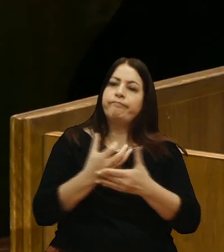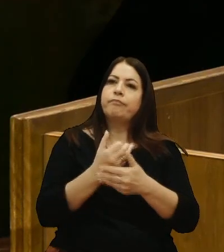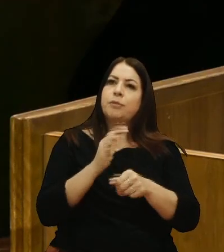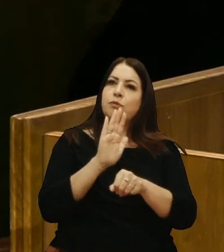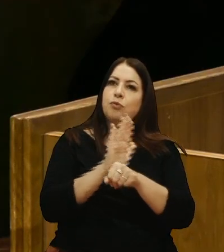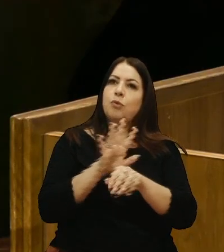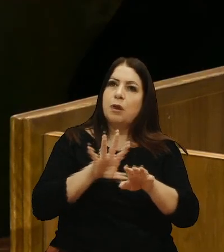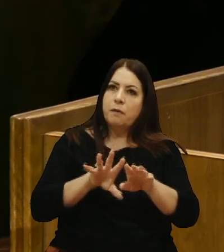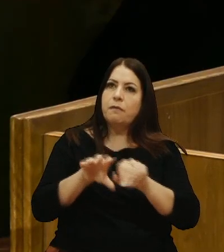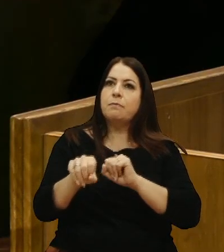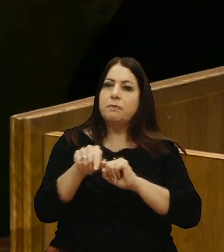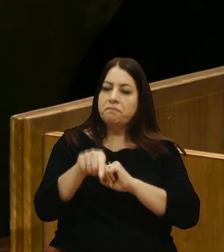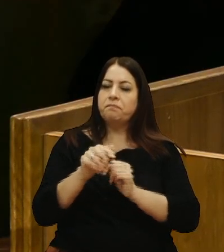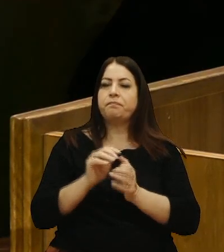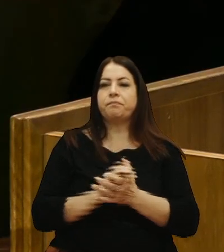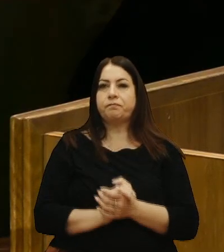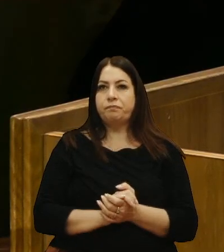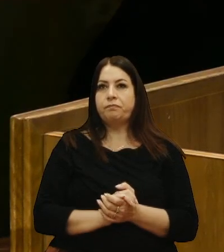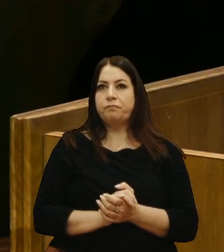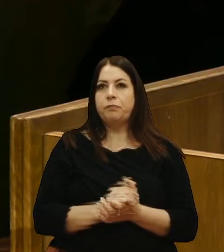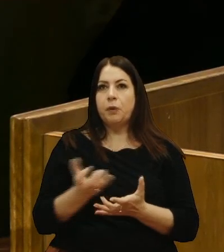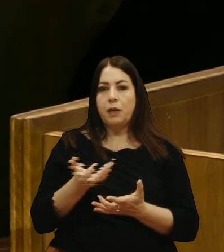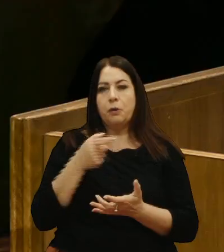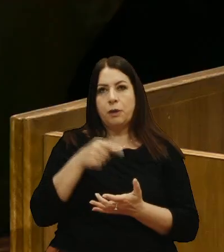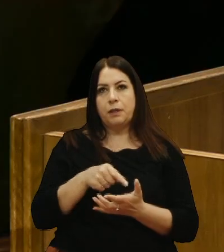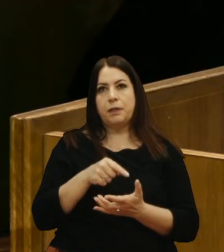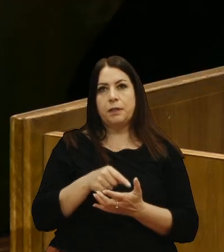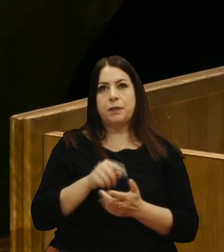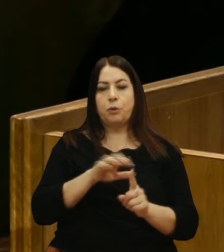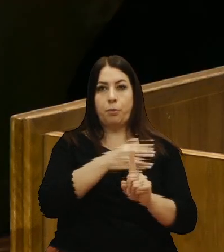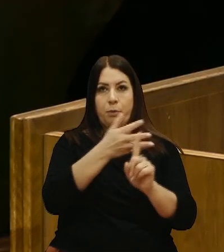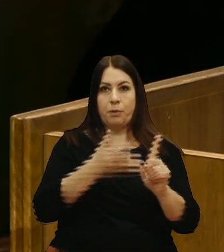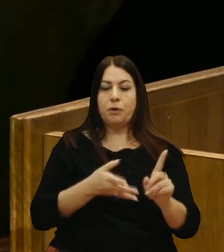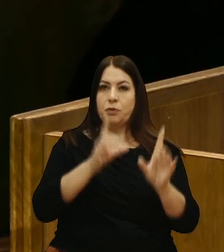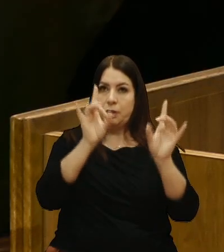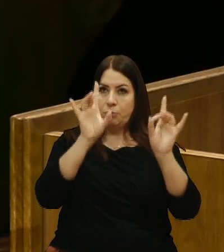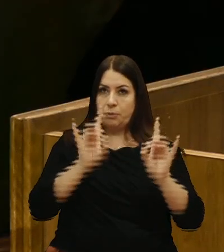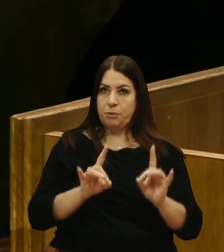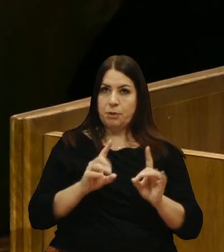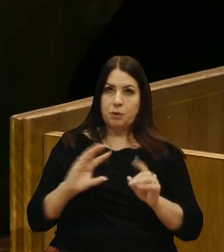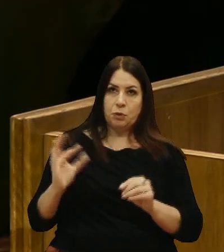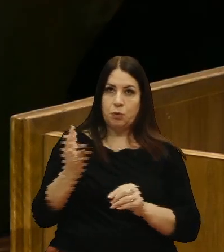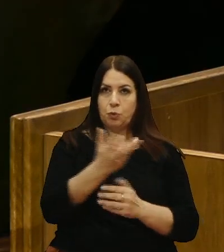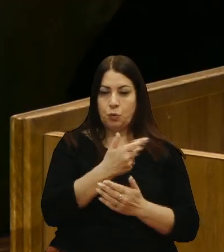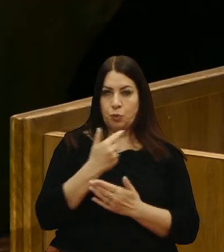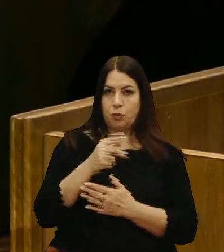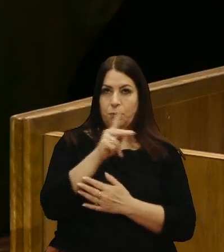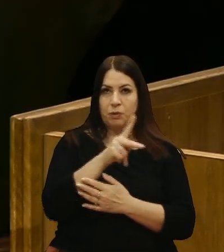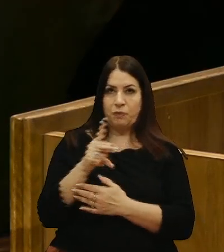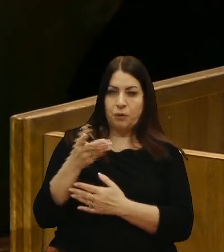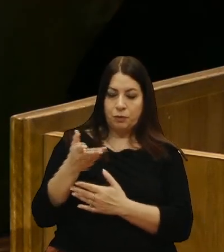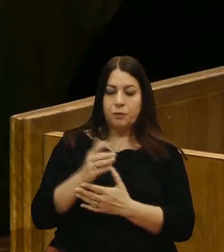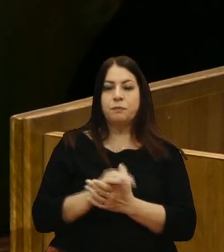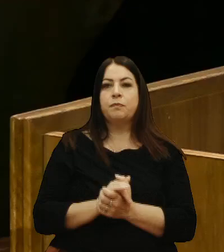a formar. Quero aqui prestar uma homenagem especial a todos os